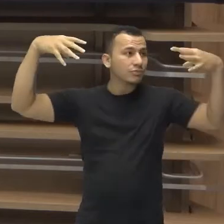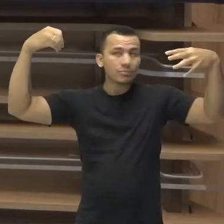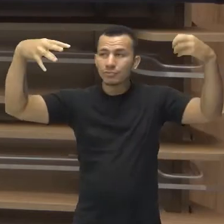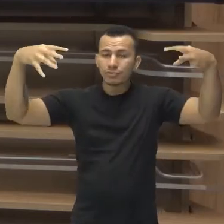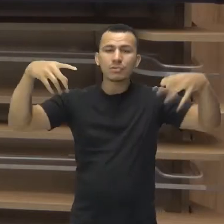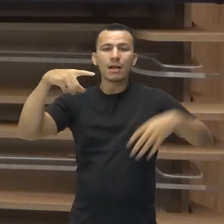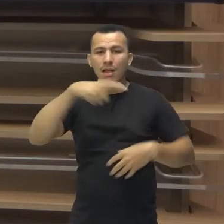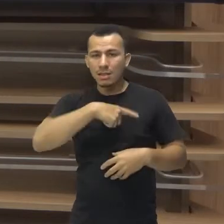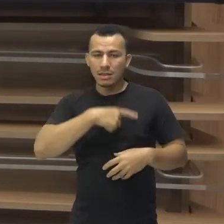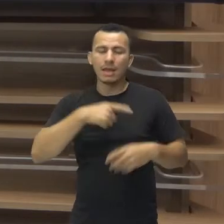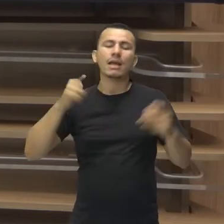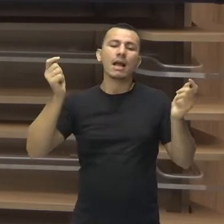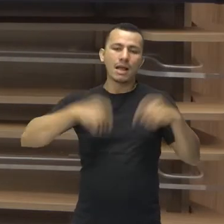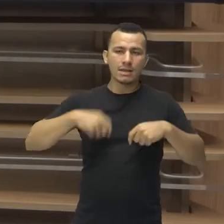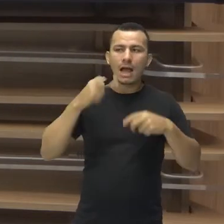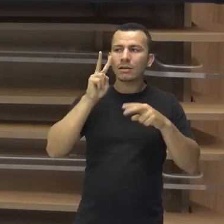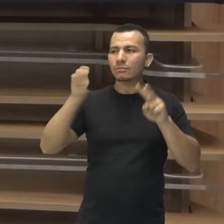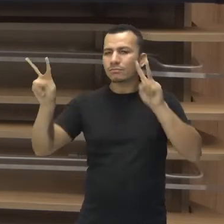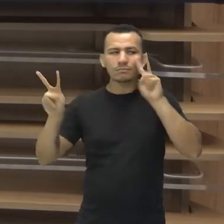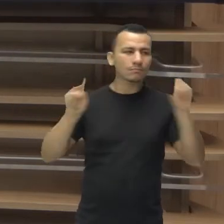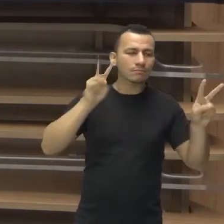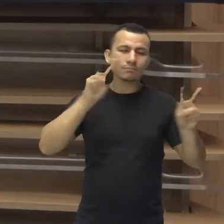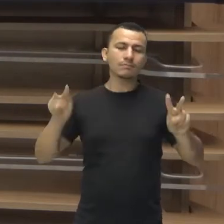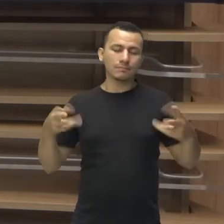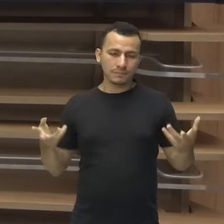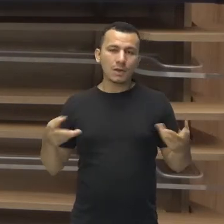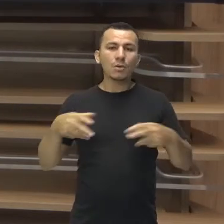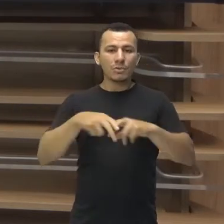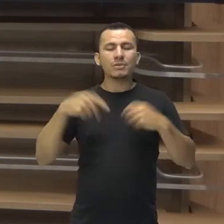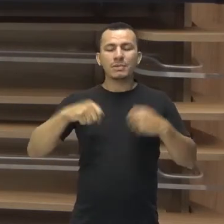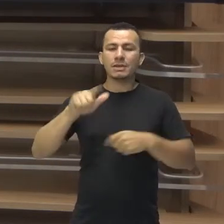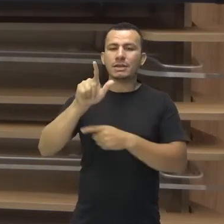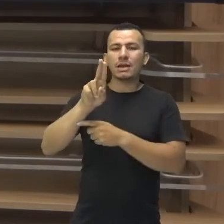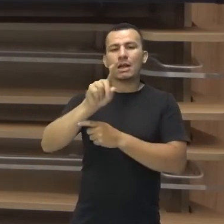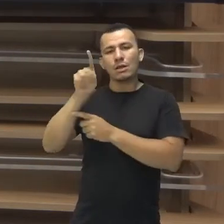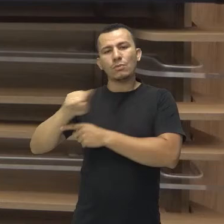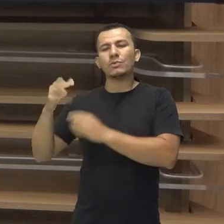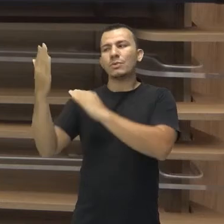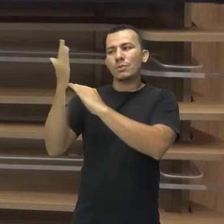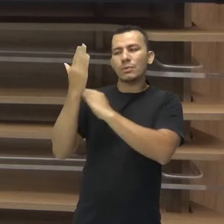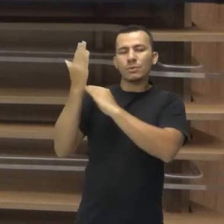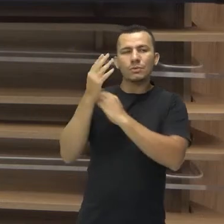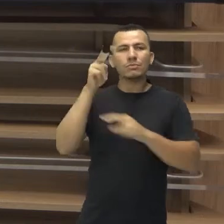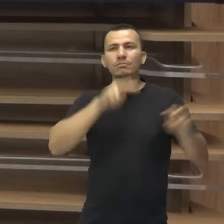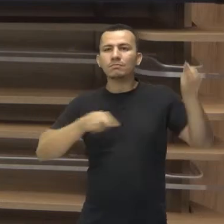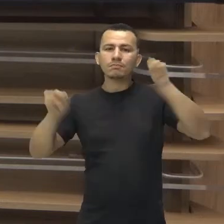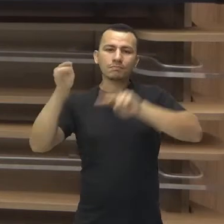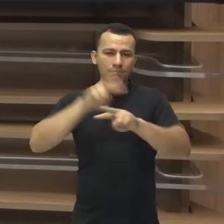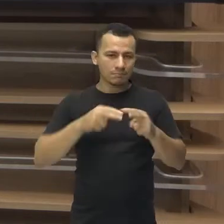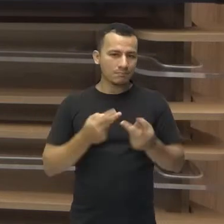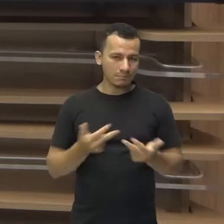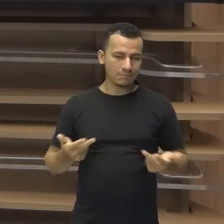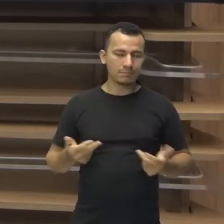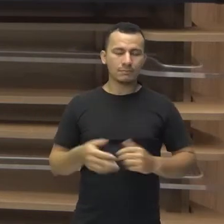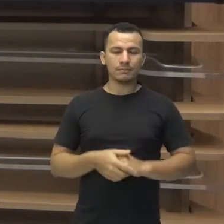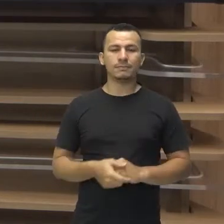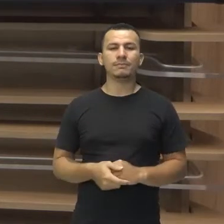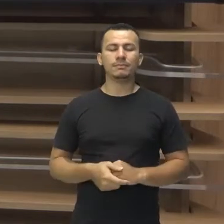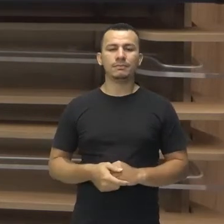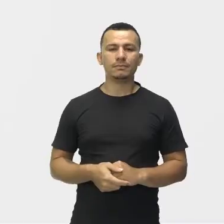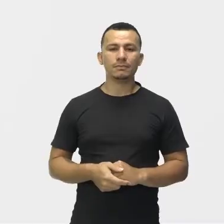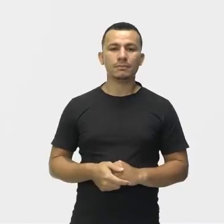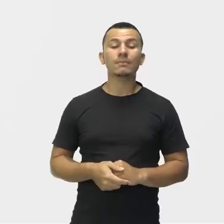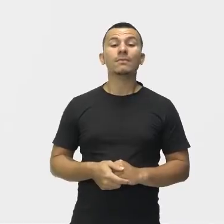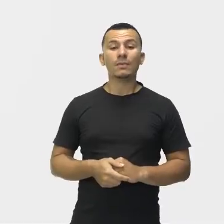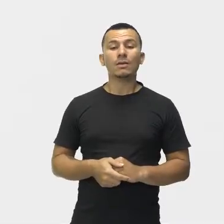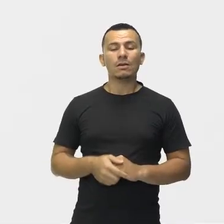conseguir visualizá-la, né? Assim como outros objetos. Então a gente precisa aí da luz para que a gente possa visualizar determinados itens. Então olha aí,